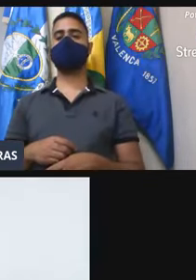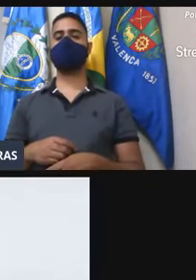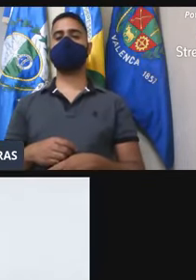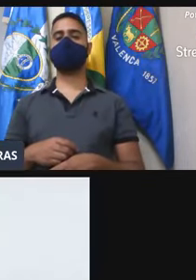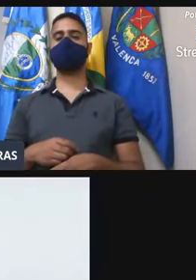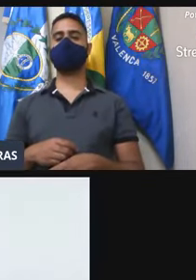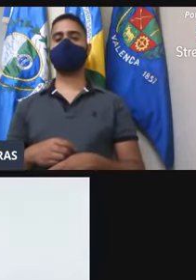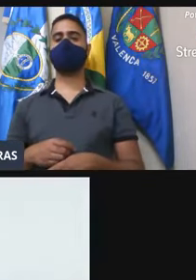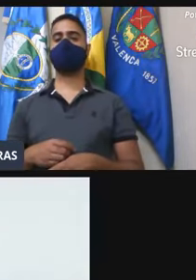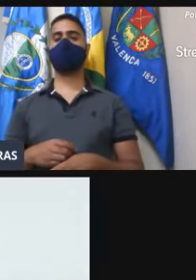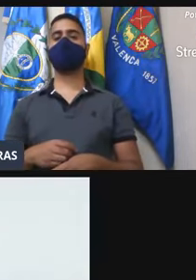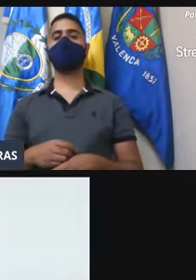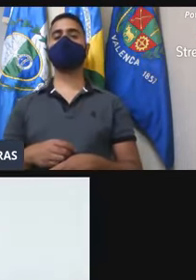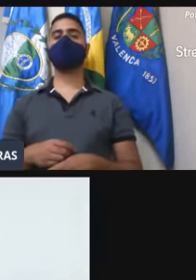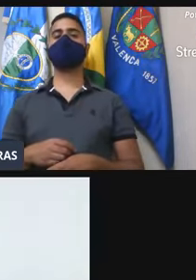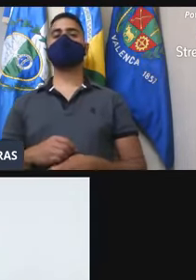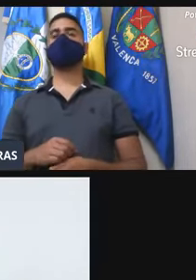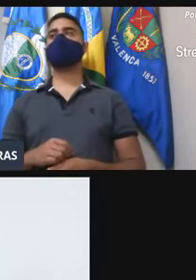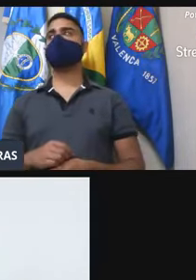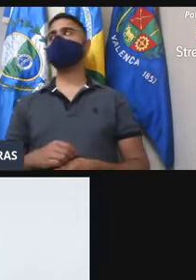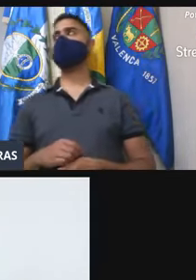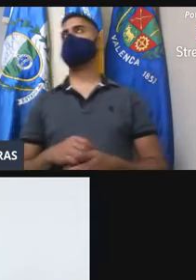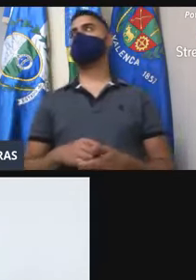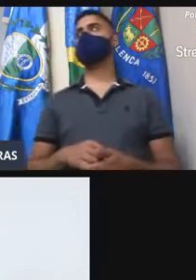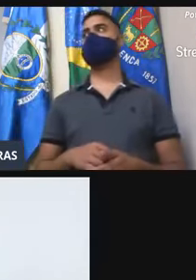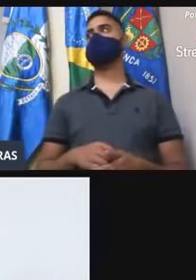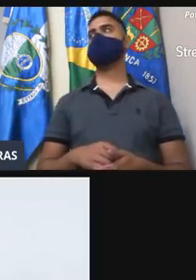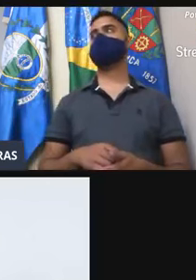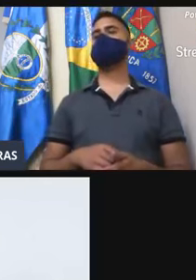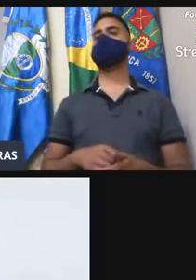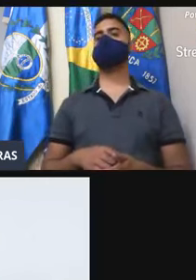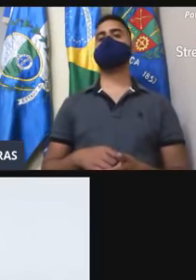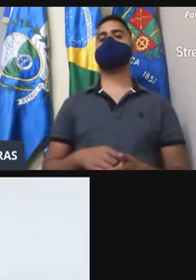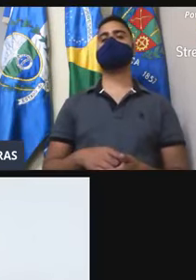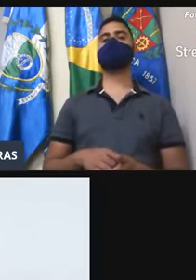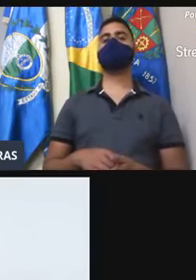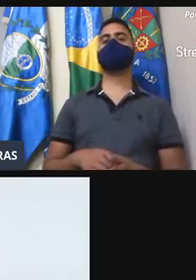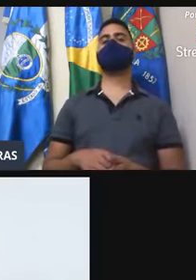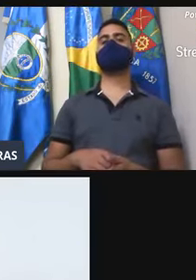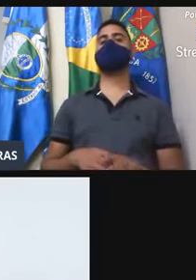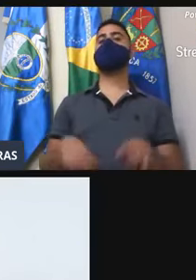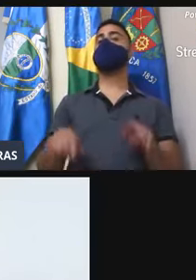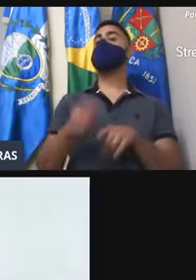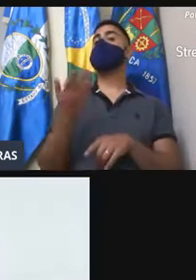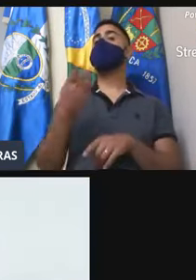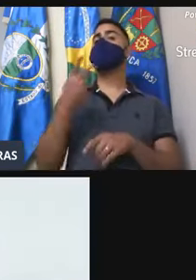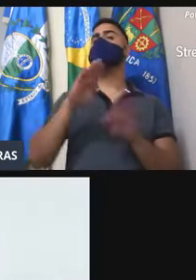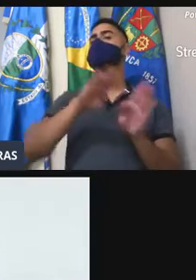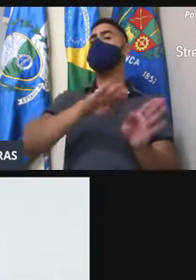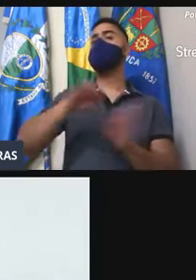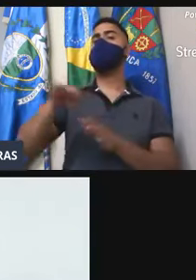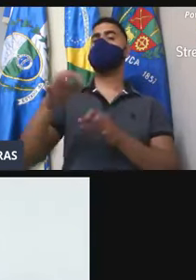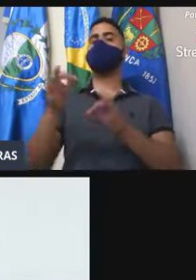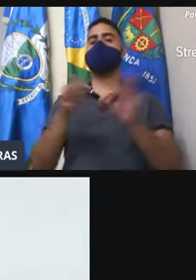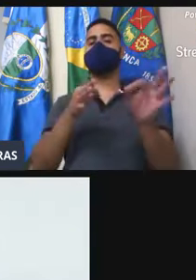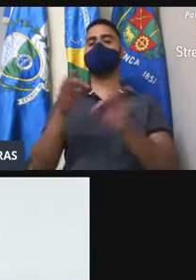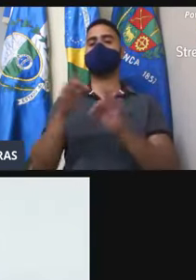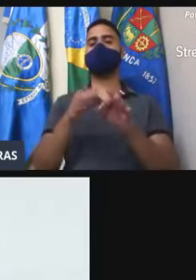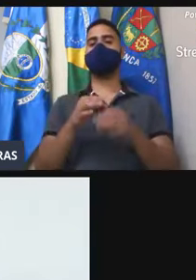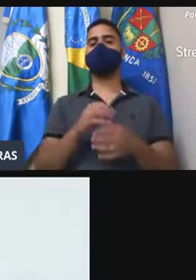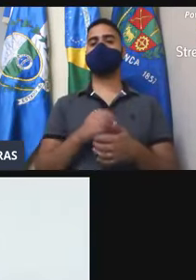E hoje, também, para finalizar, eu só queria falar da retirada do projeto, né, que na semana